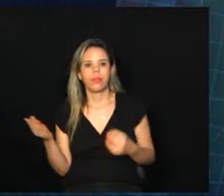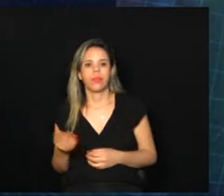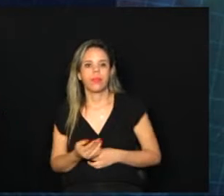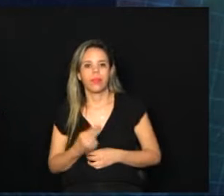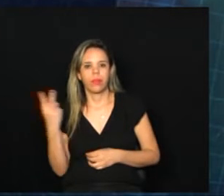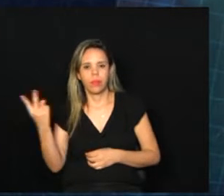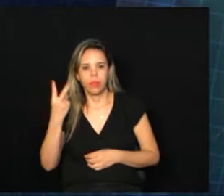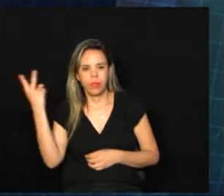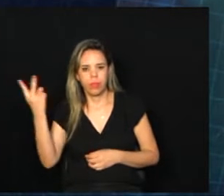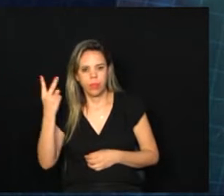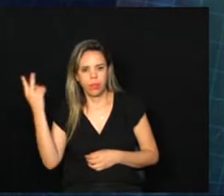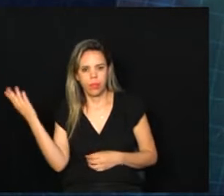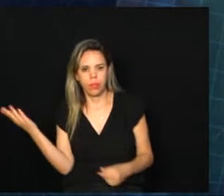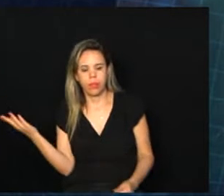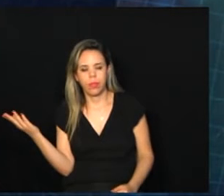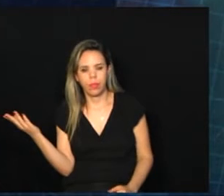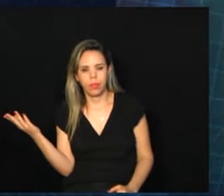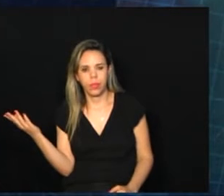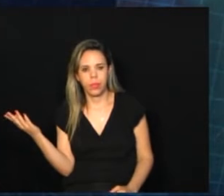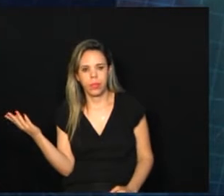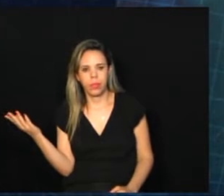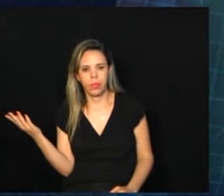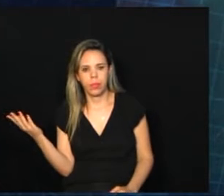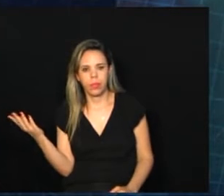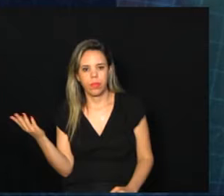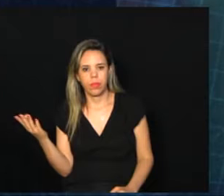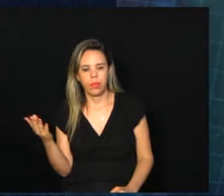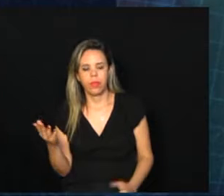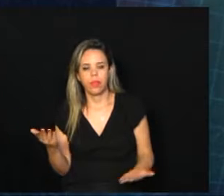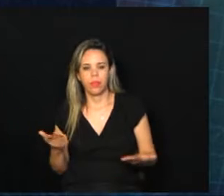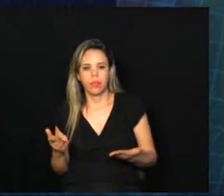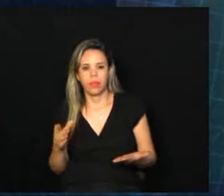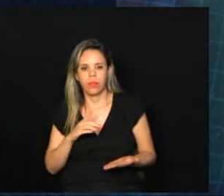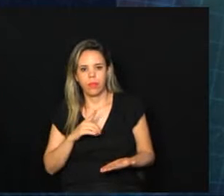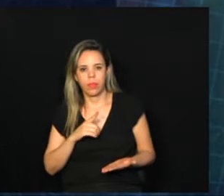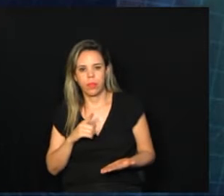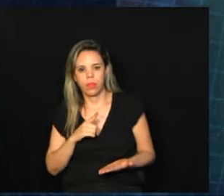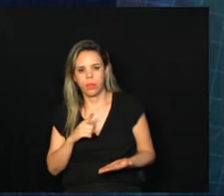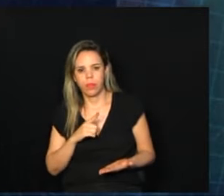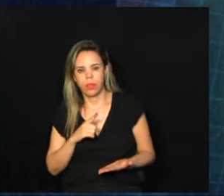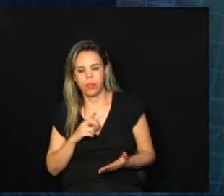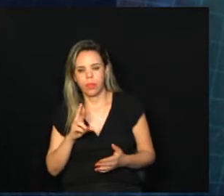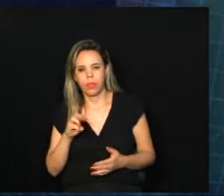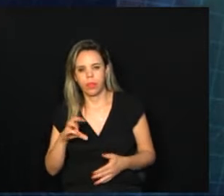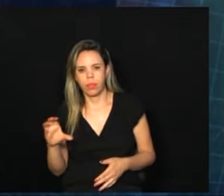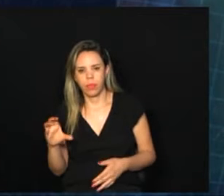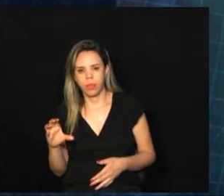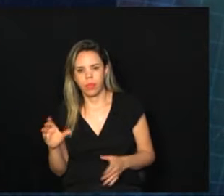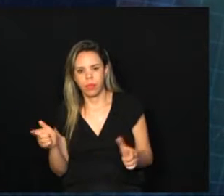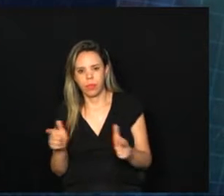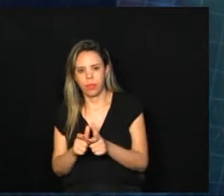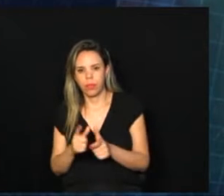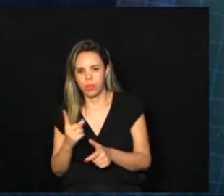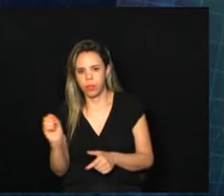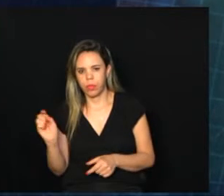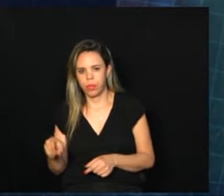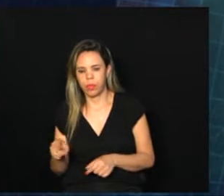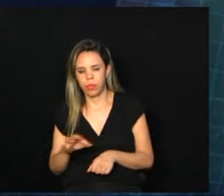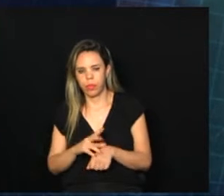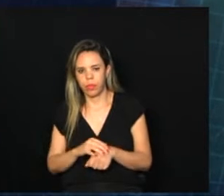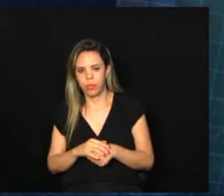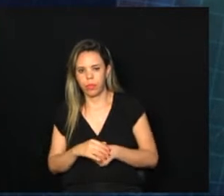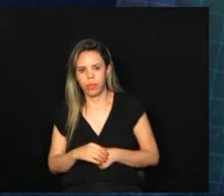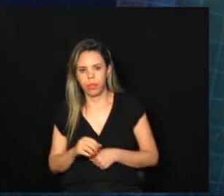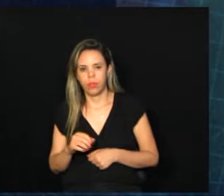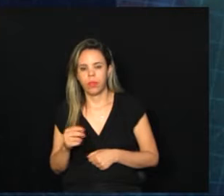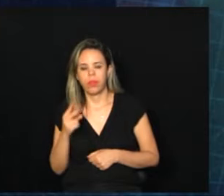14.461, Valinhos, 14.303 e agora os municípios da RMC com menos de 10 mil casos da